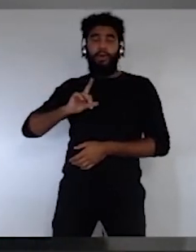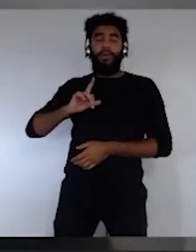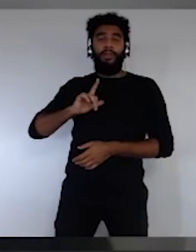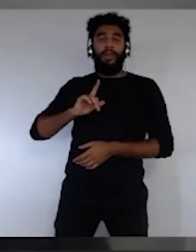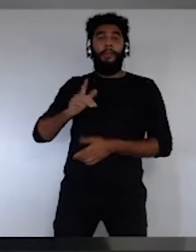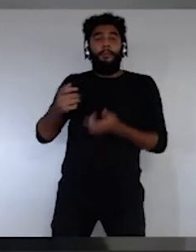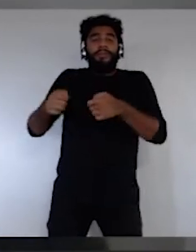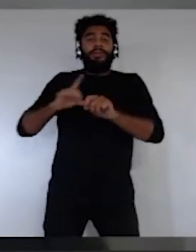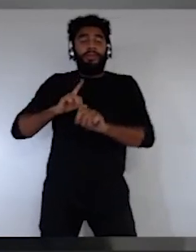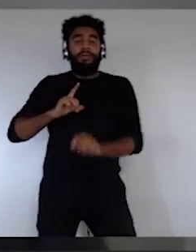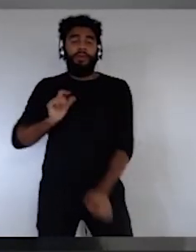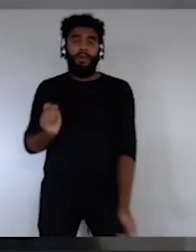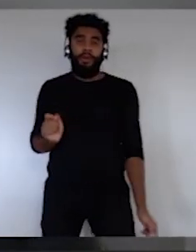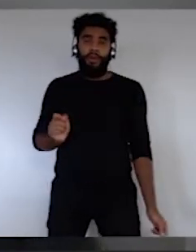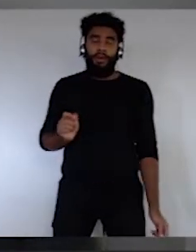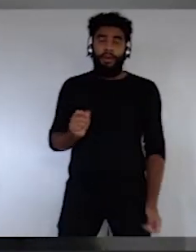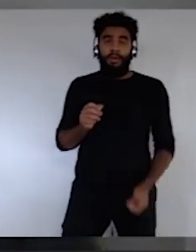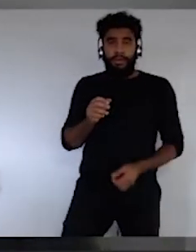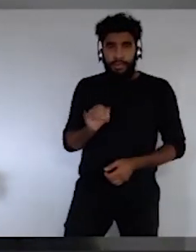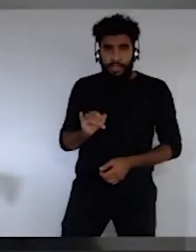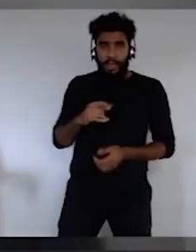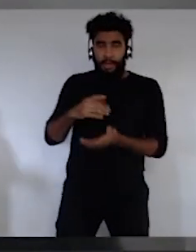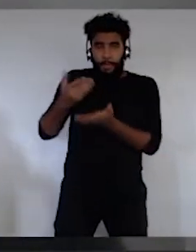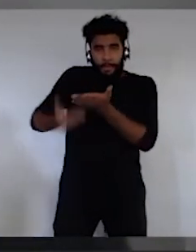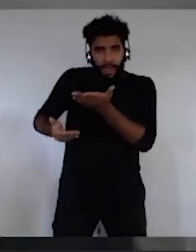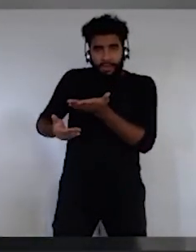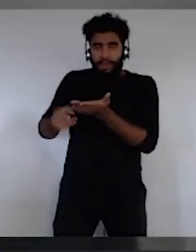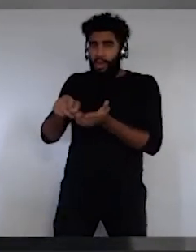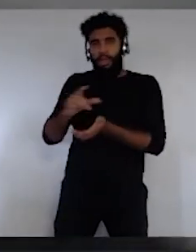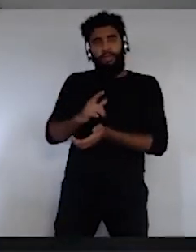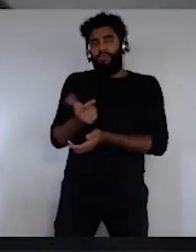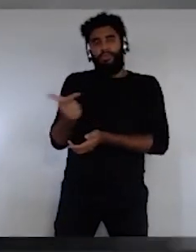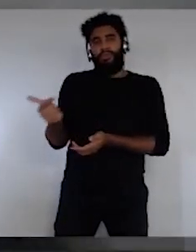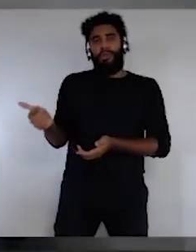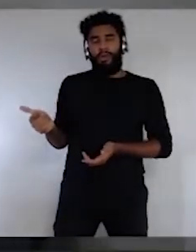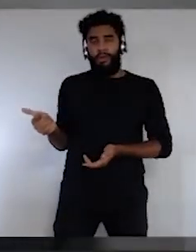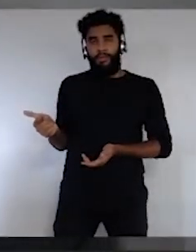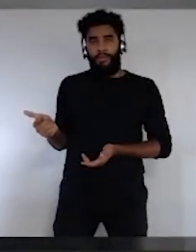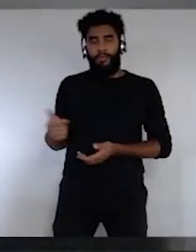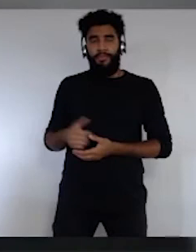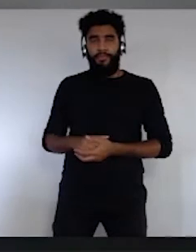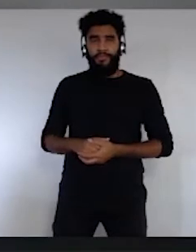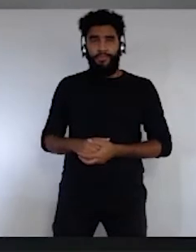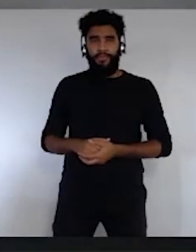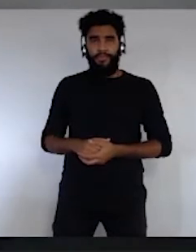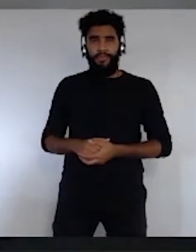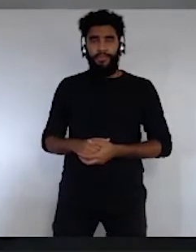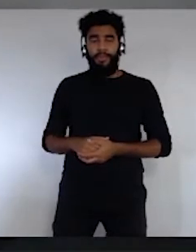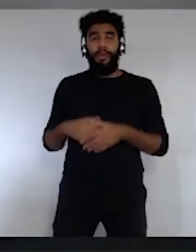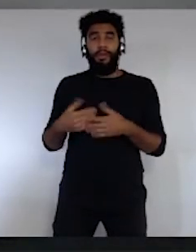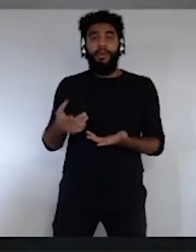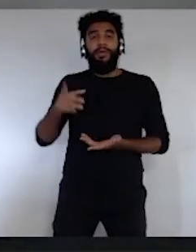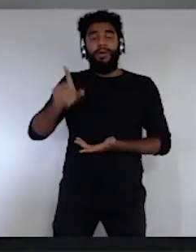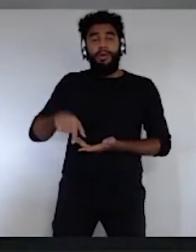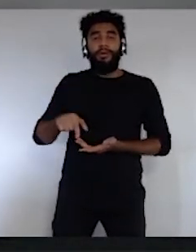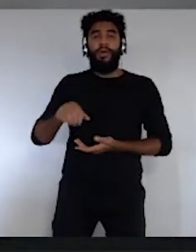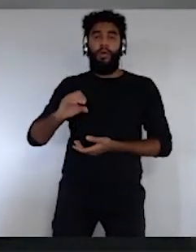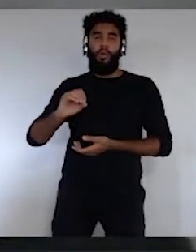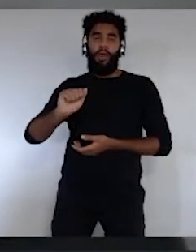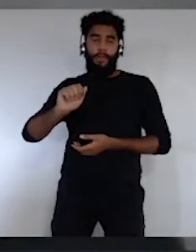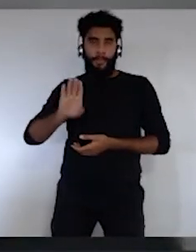tanto, a colocar tanto óbice no regimento interno, ao conhecimento de recursos extraordinários na matéria não constitucional,